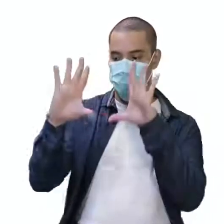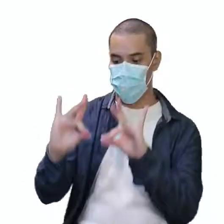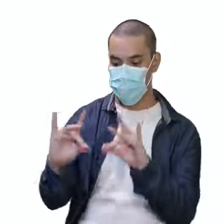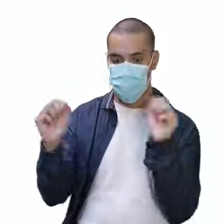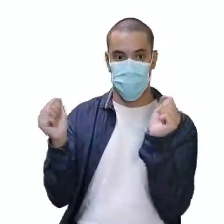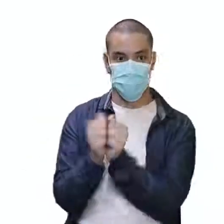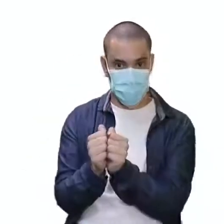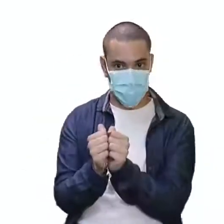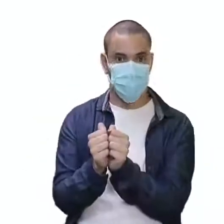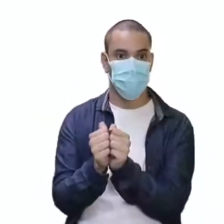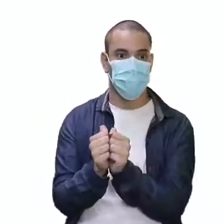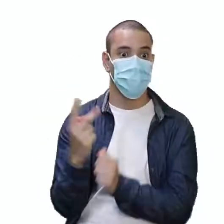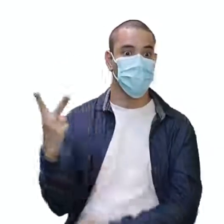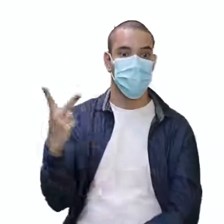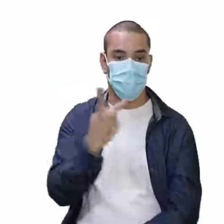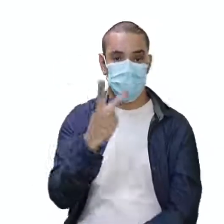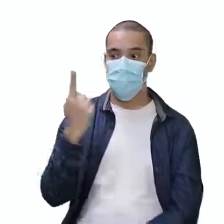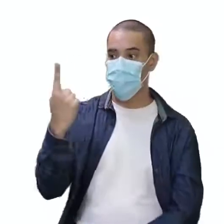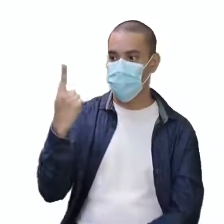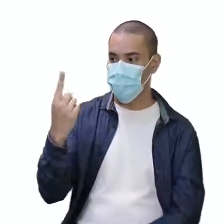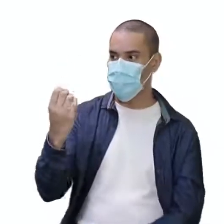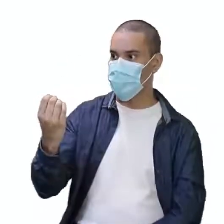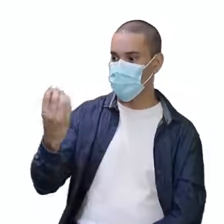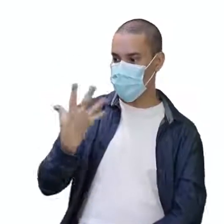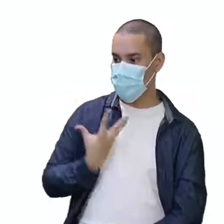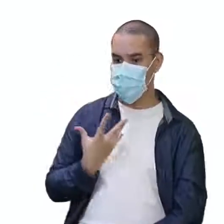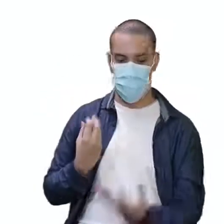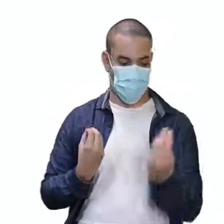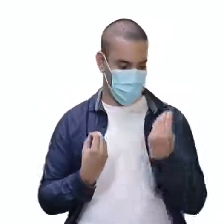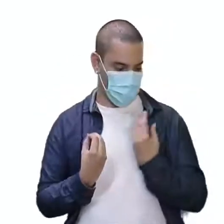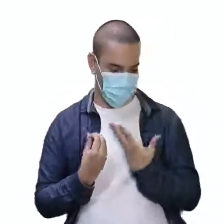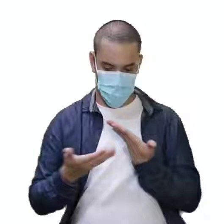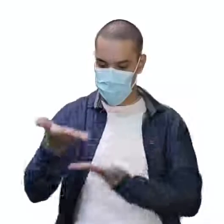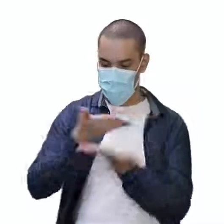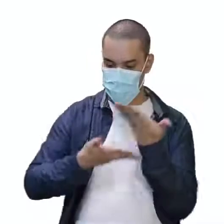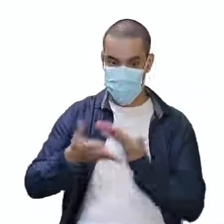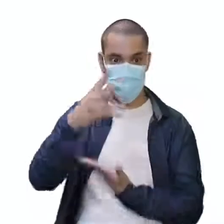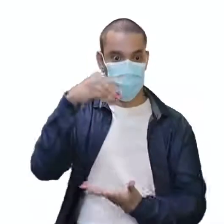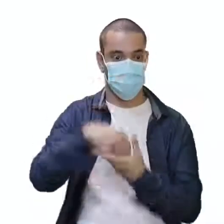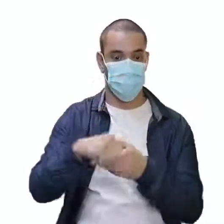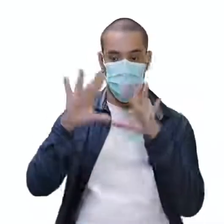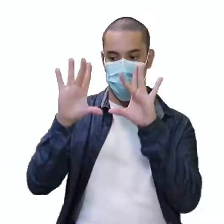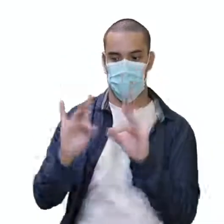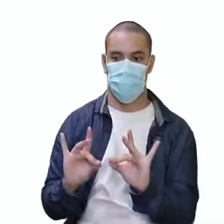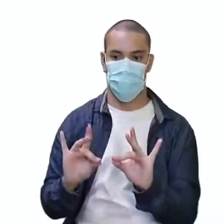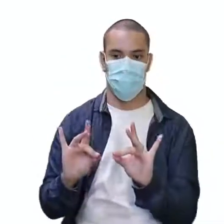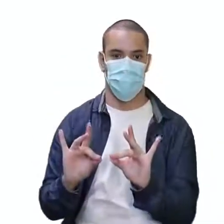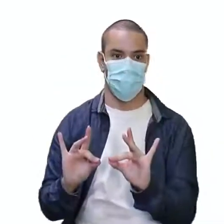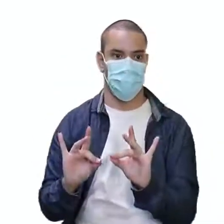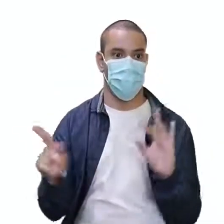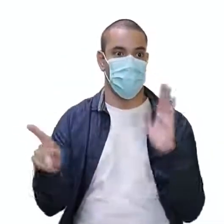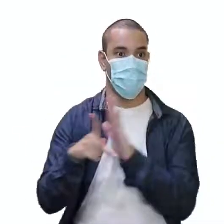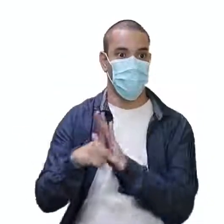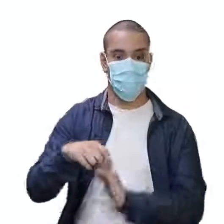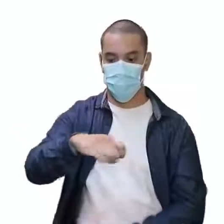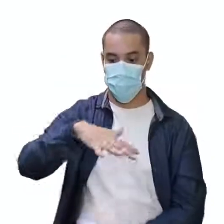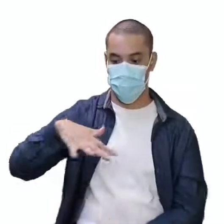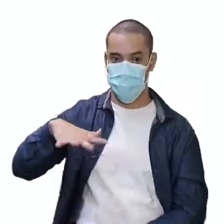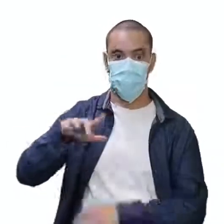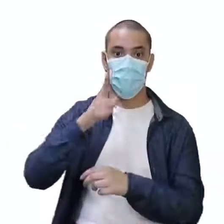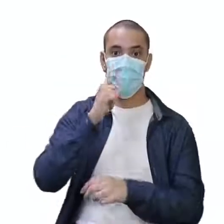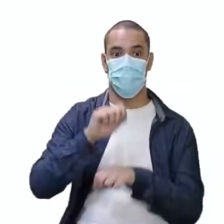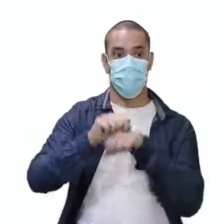hábito e que vão ambos se beneficiar com cada recurso que eles obtiverem do seu ambiente onde eles estão